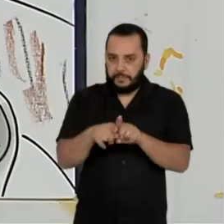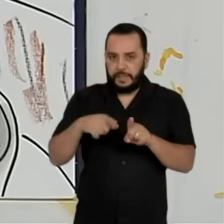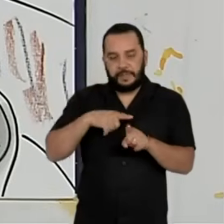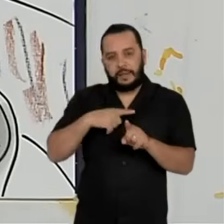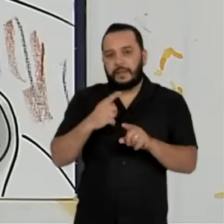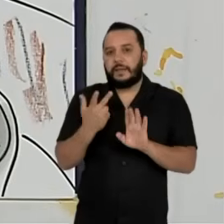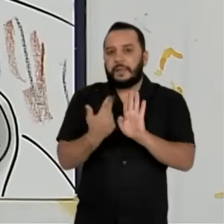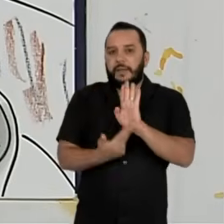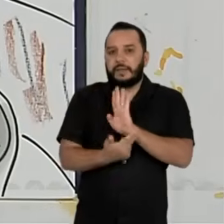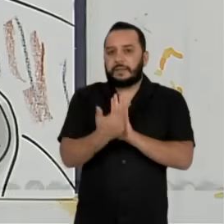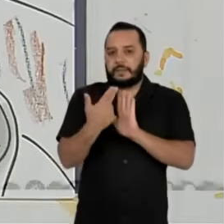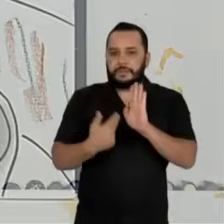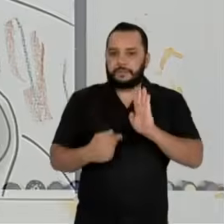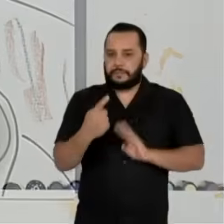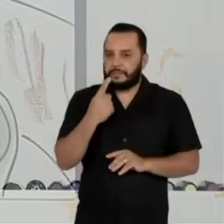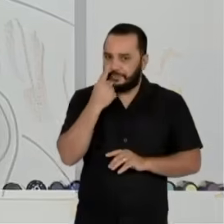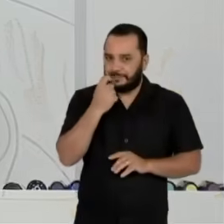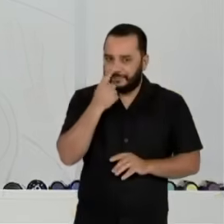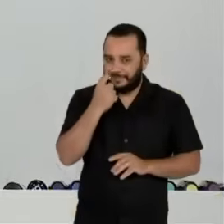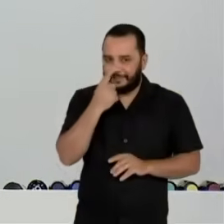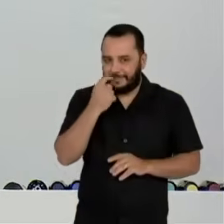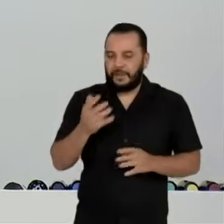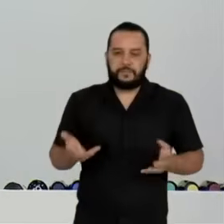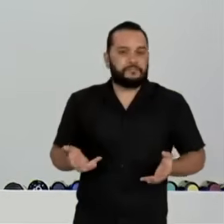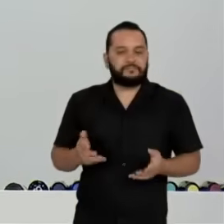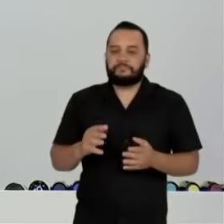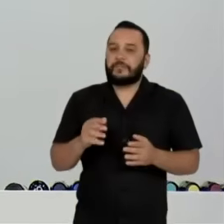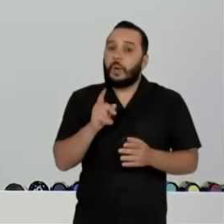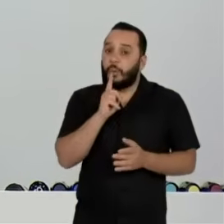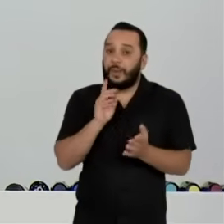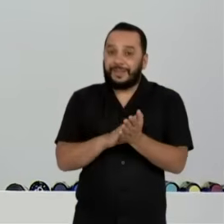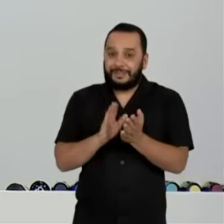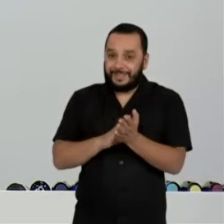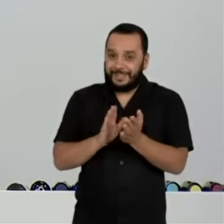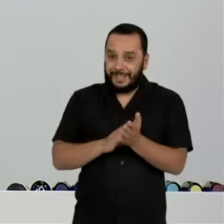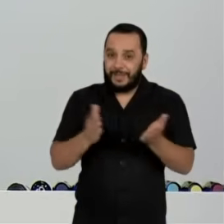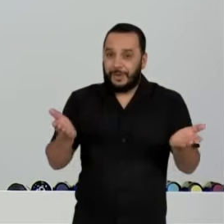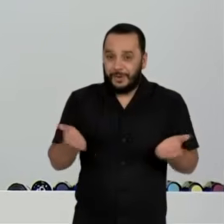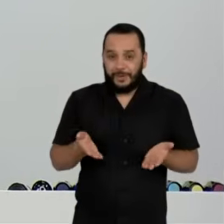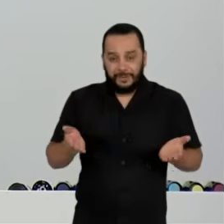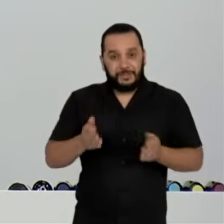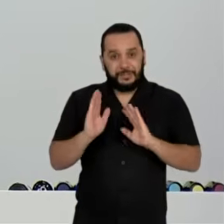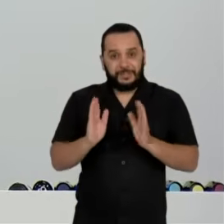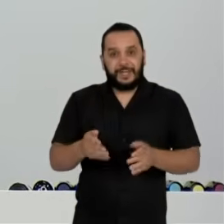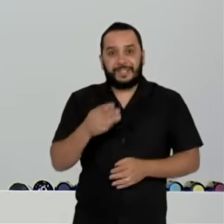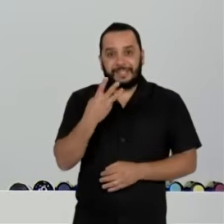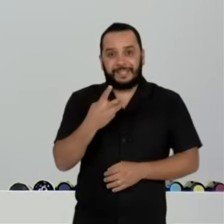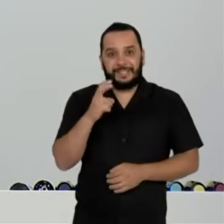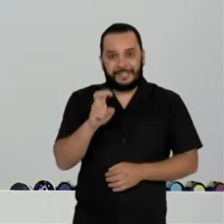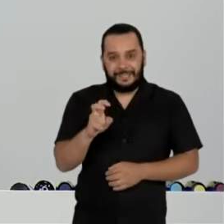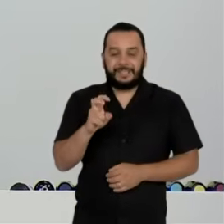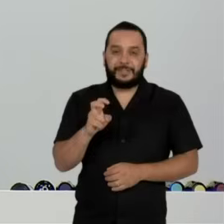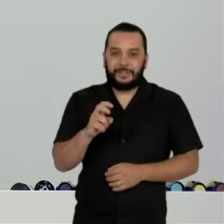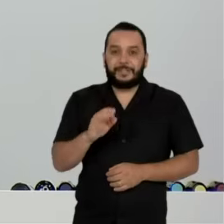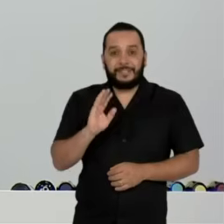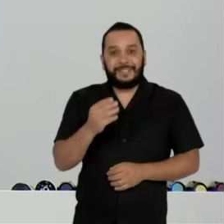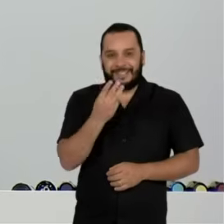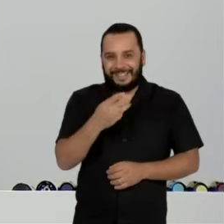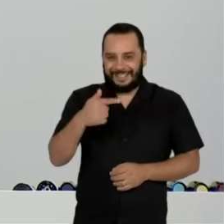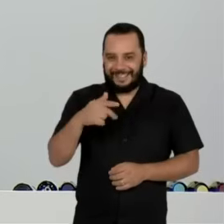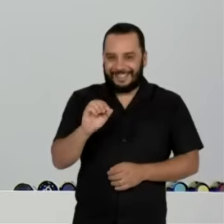nosso cartunista, muso e aniversariante, acaba de completar 35 vezes 2, Paulo